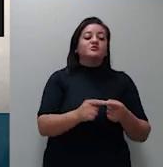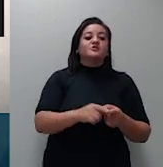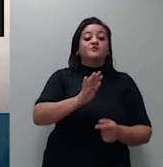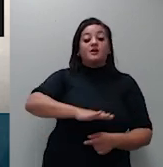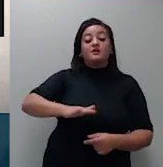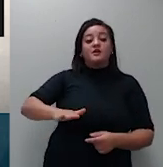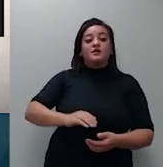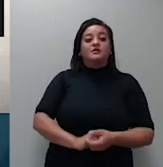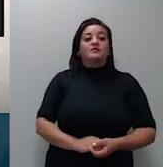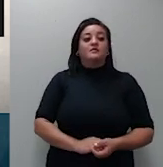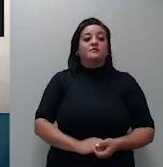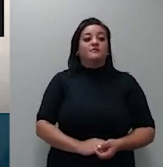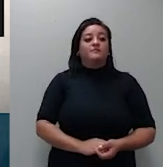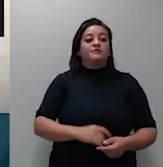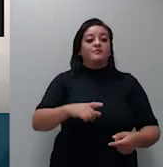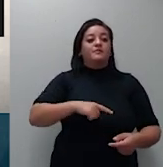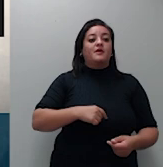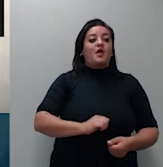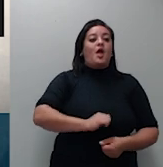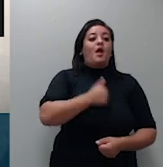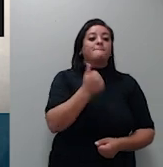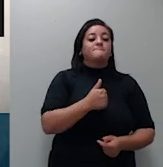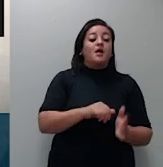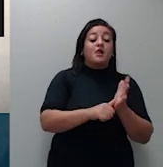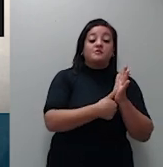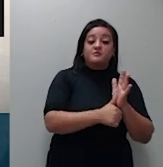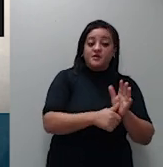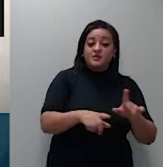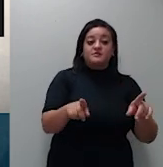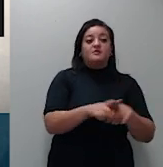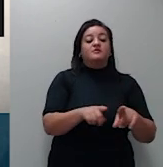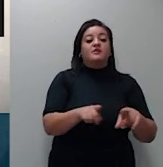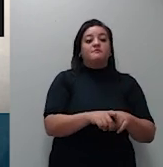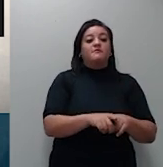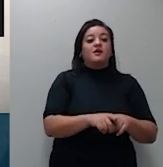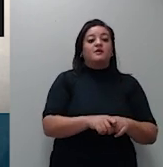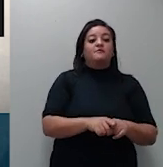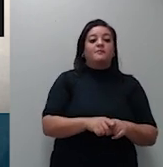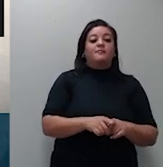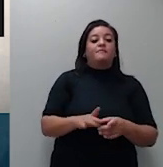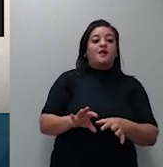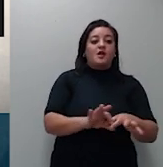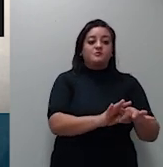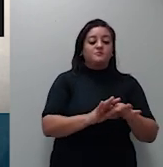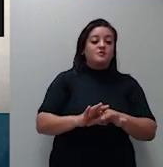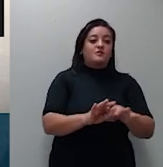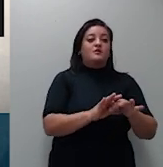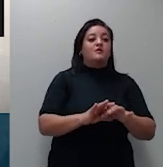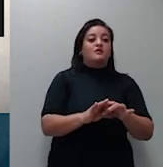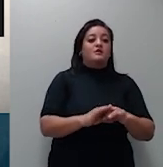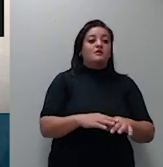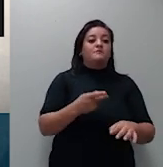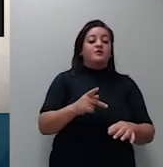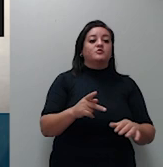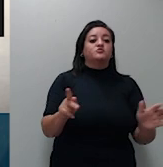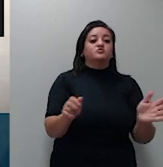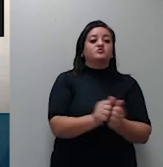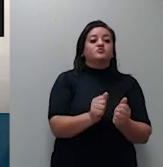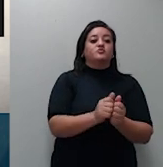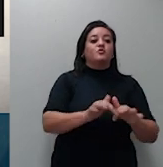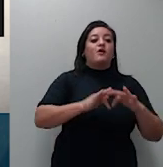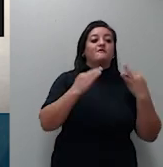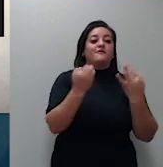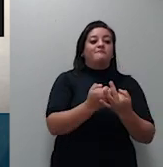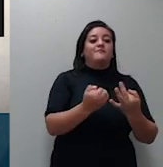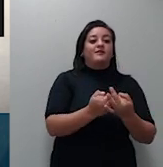propiciar sua melhor identificação e estreitamento de laços para com a família na terra